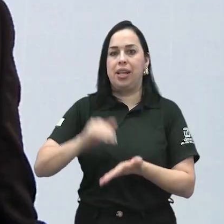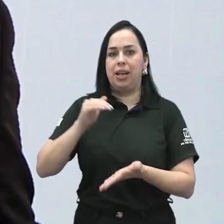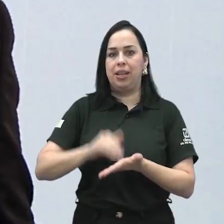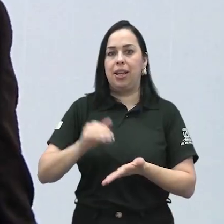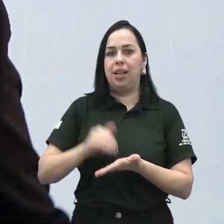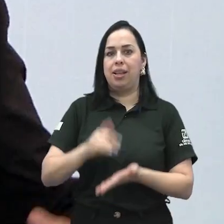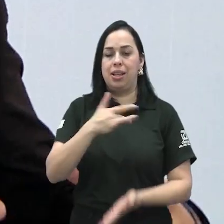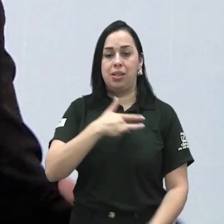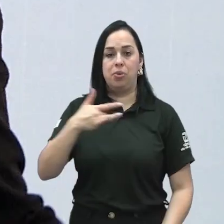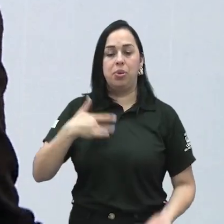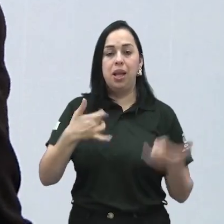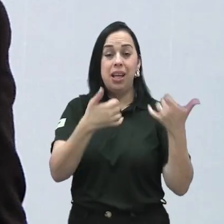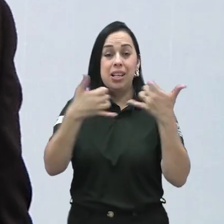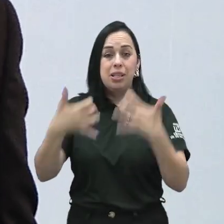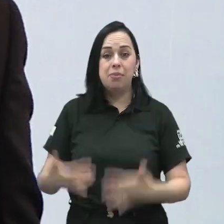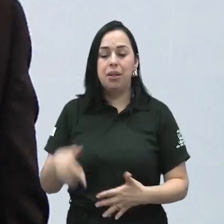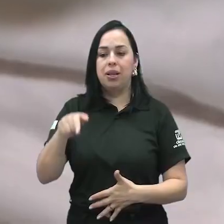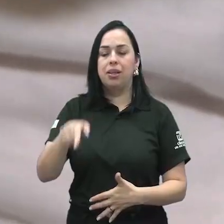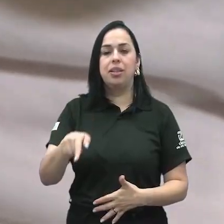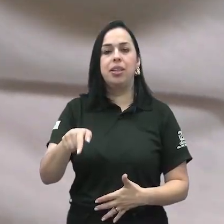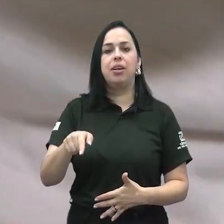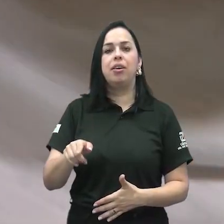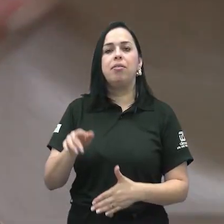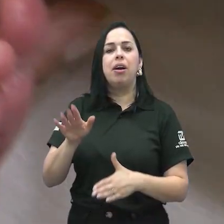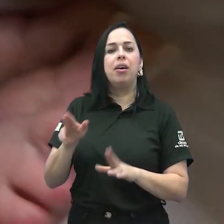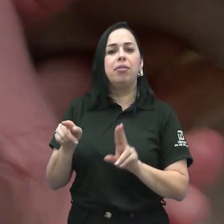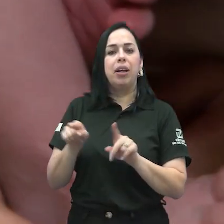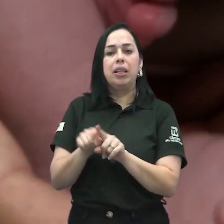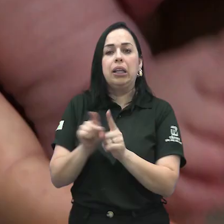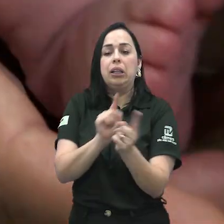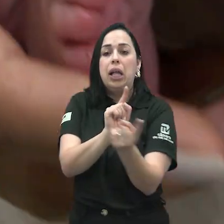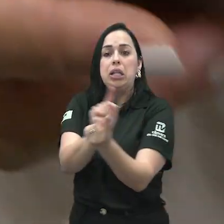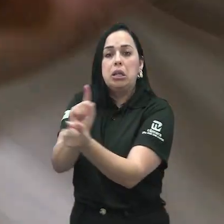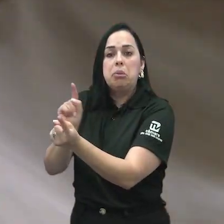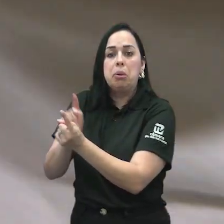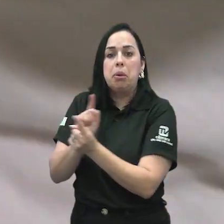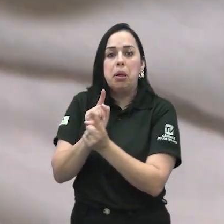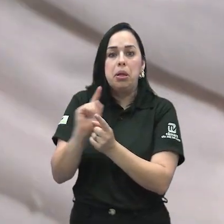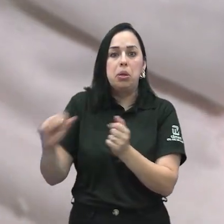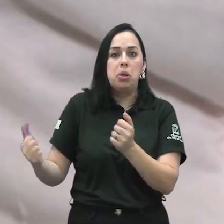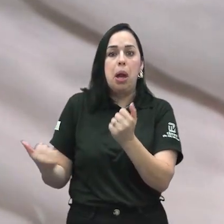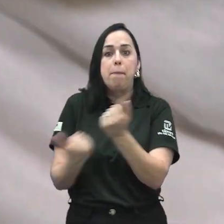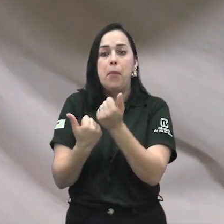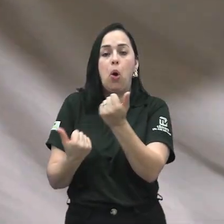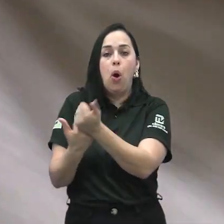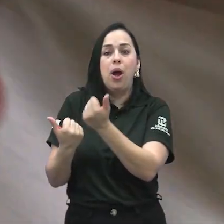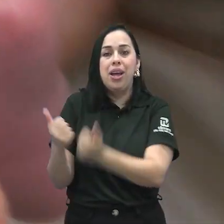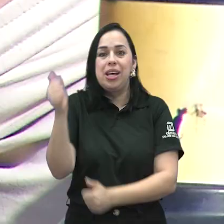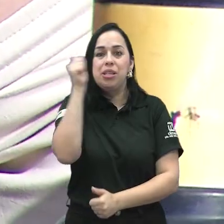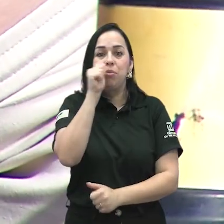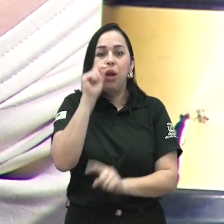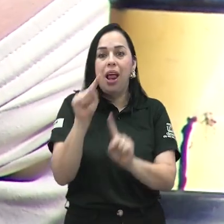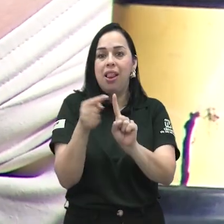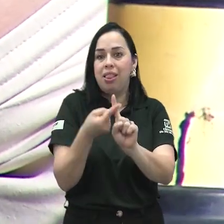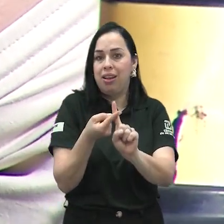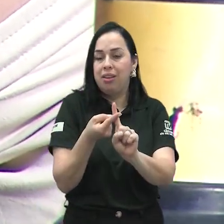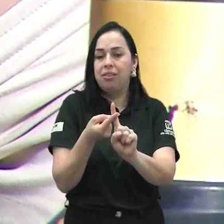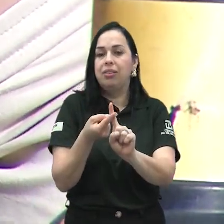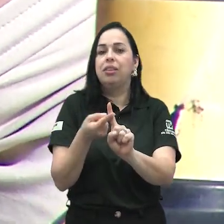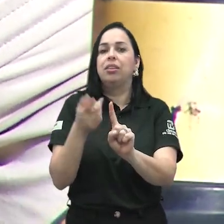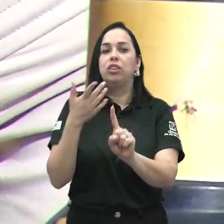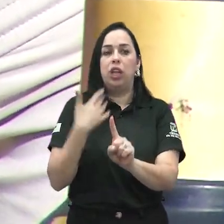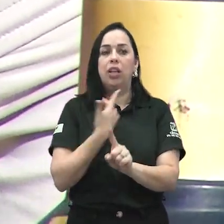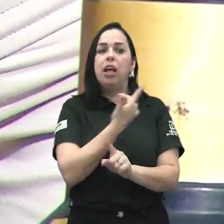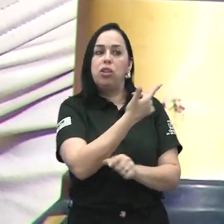Zenha, explica que a nova maternidade vai se somar a um sistema de atendimento e apoio às gestantes do